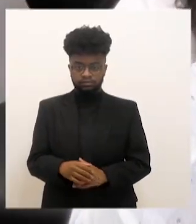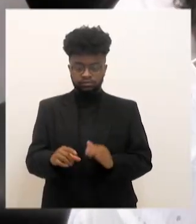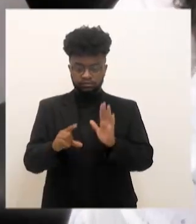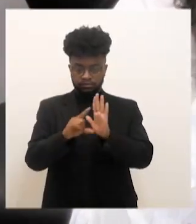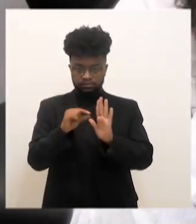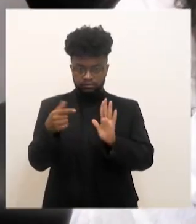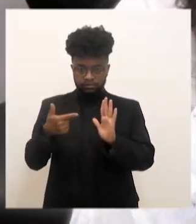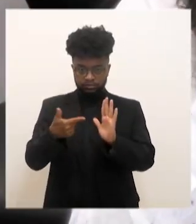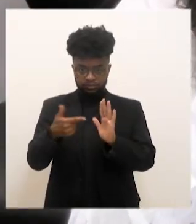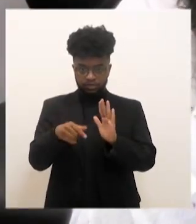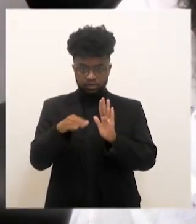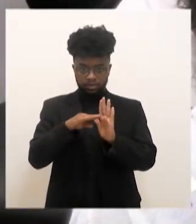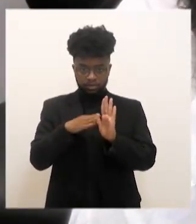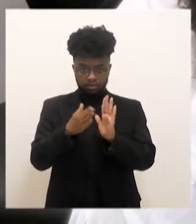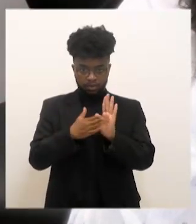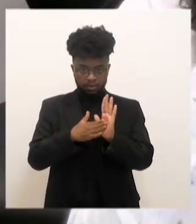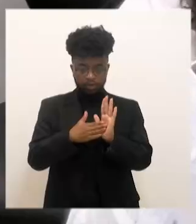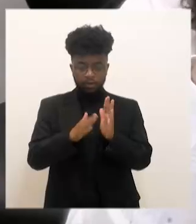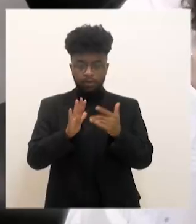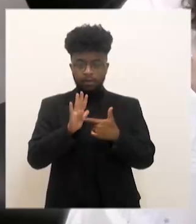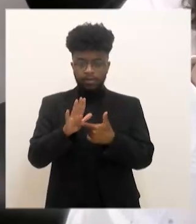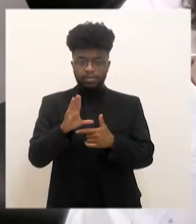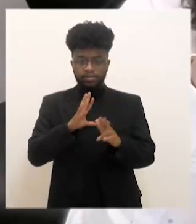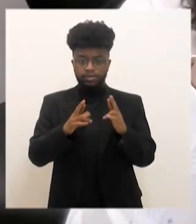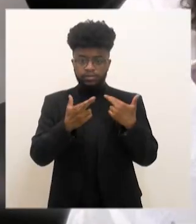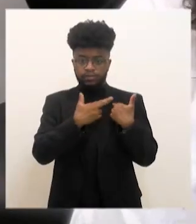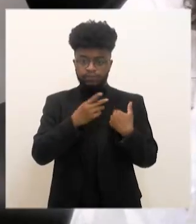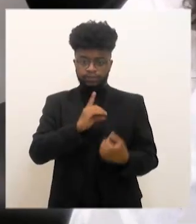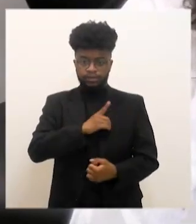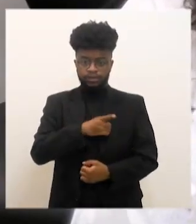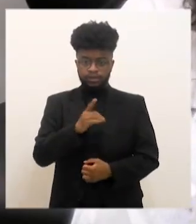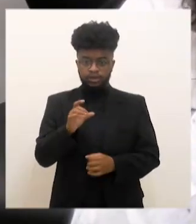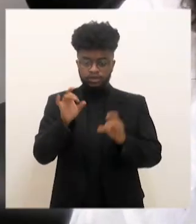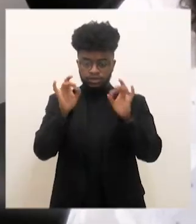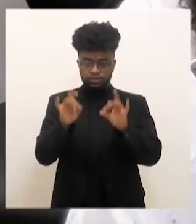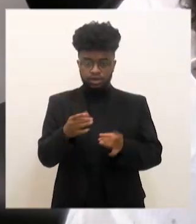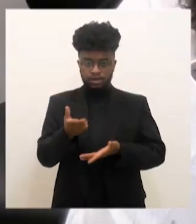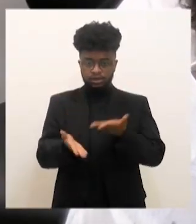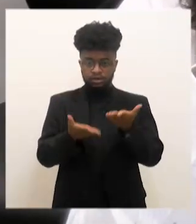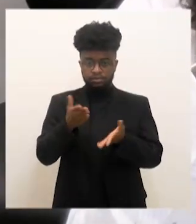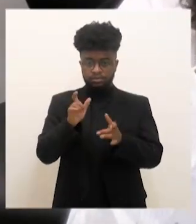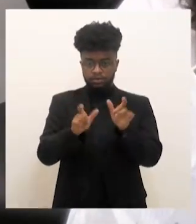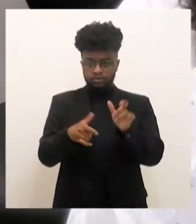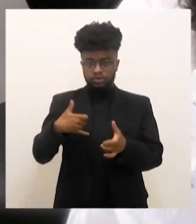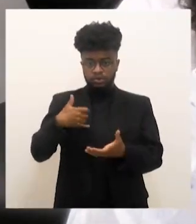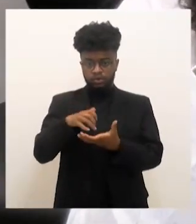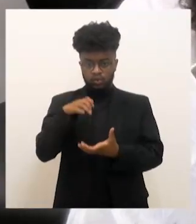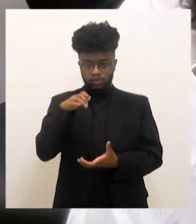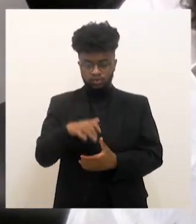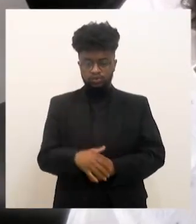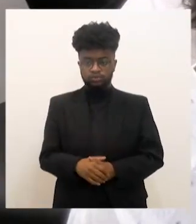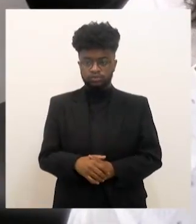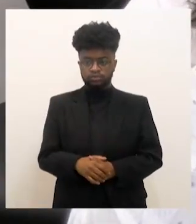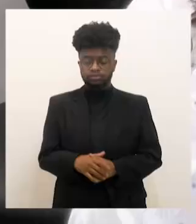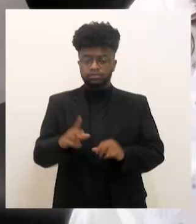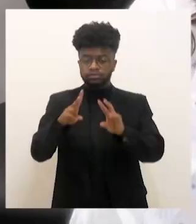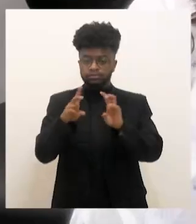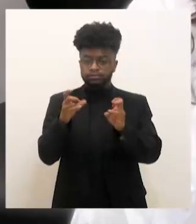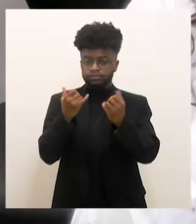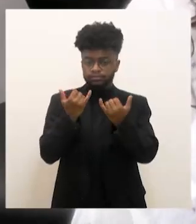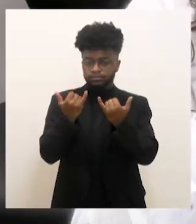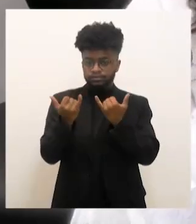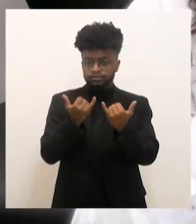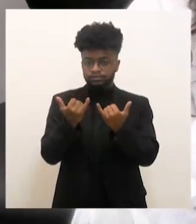da proposta é dado incumbência à Delegacia Especial de Atendimento à Pessoa da Terceira Idade acerca das